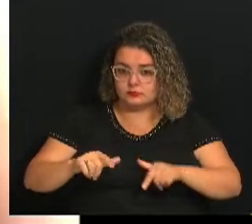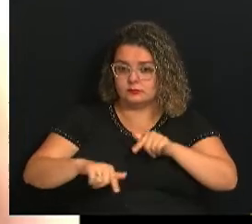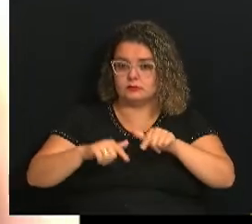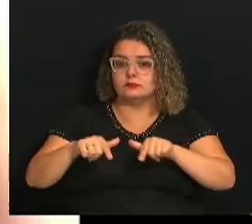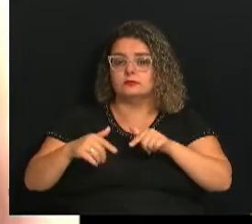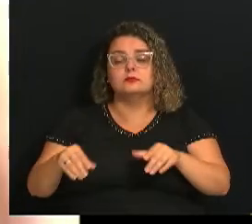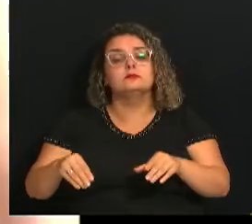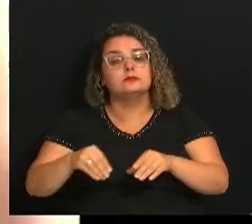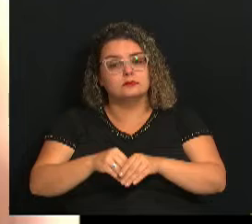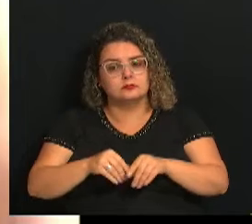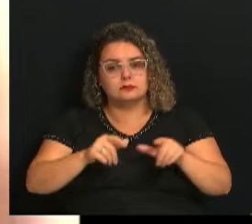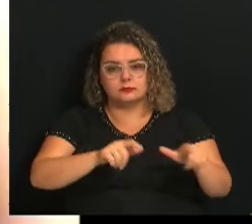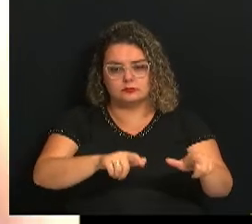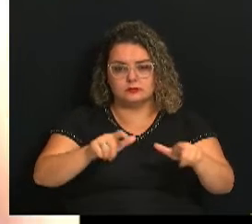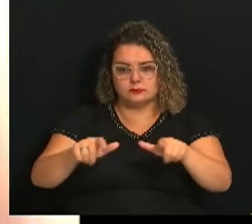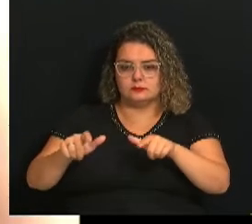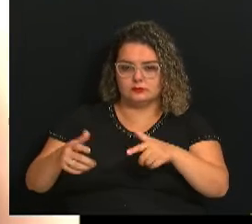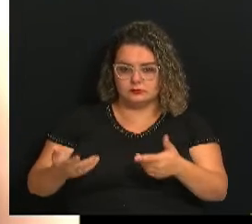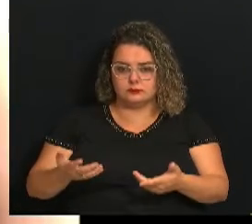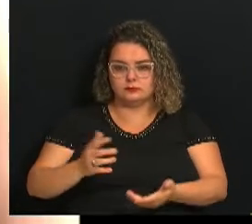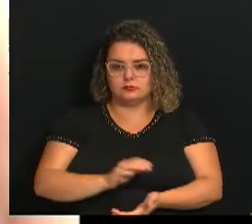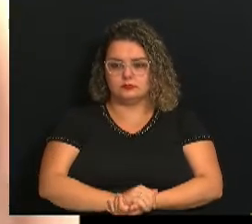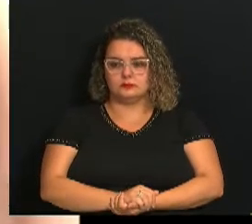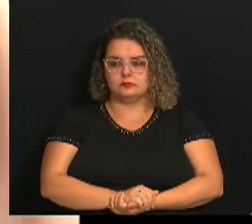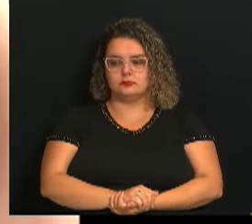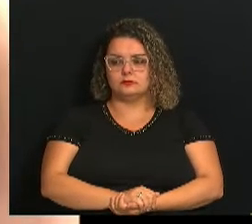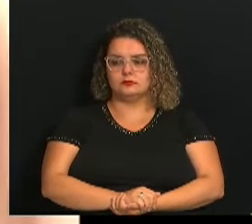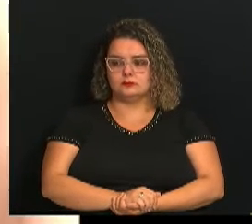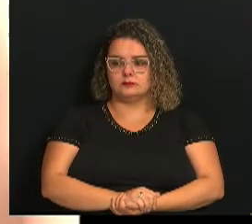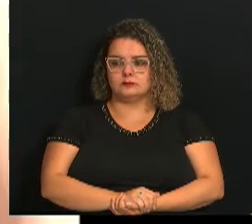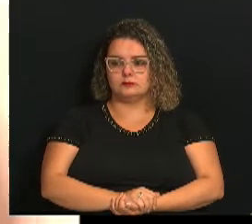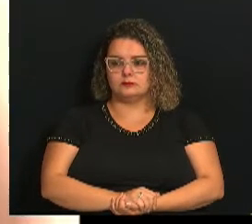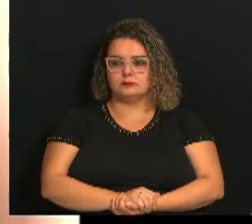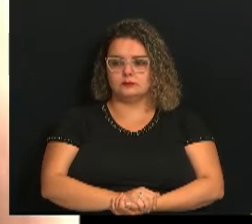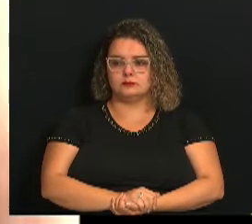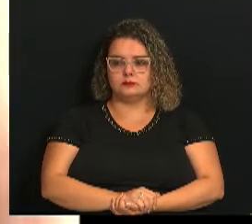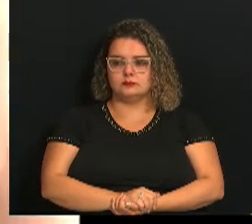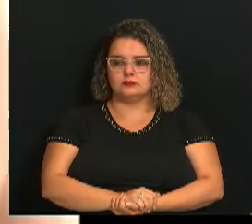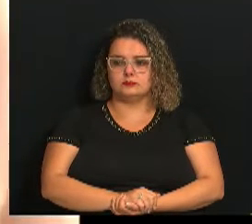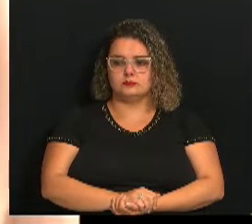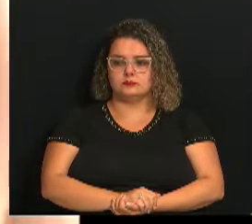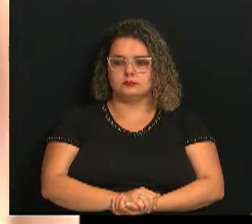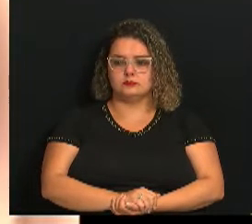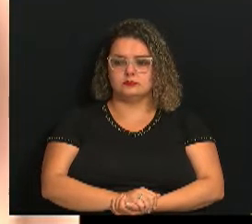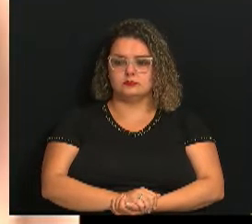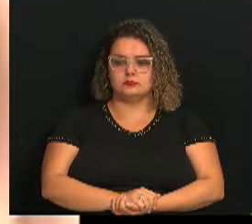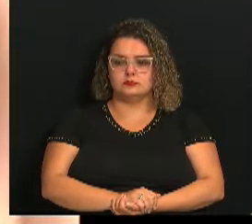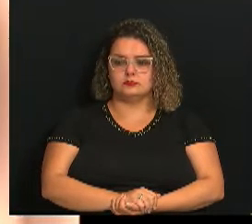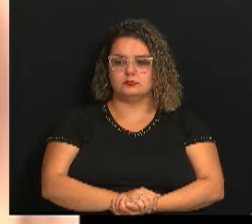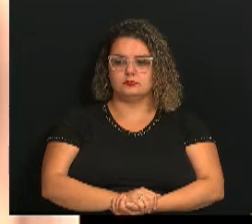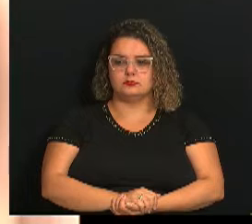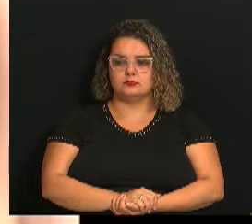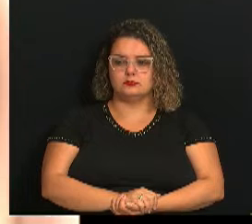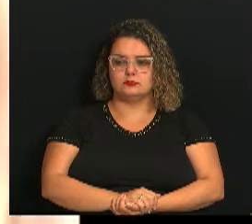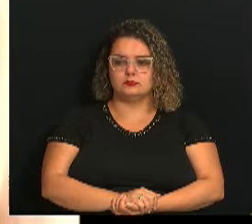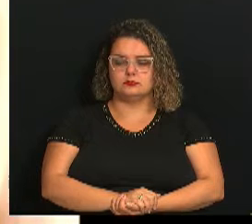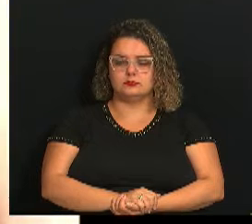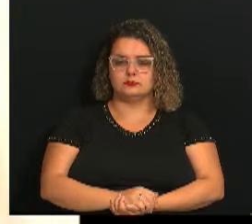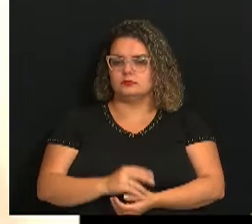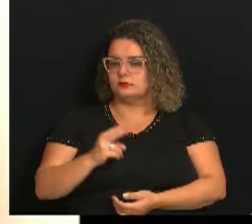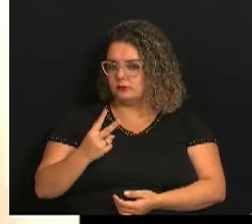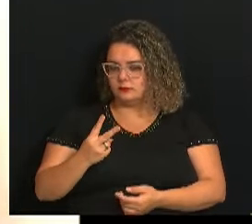que, já contratados, deem continuidade às suas ações. Vou citar dois